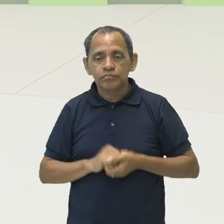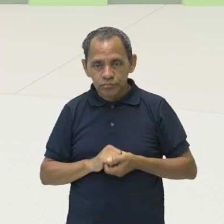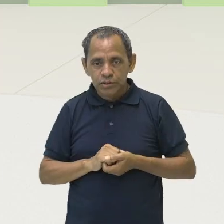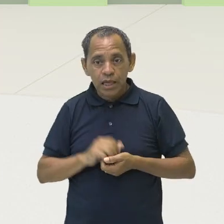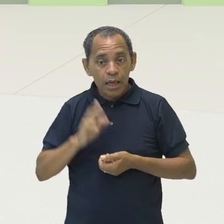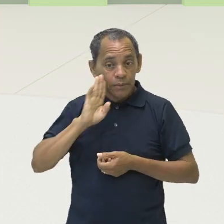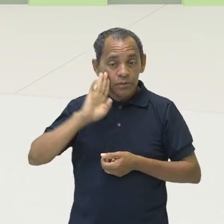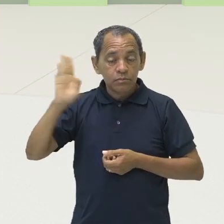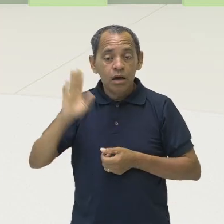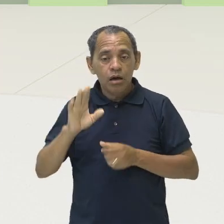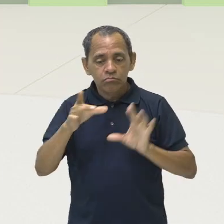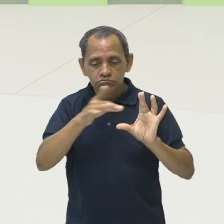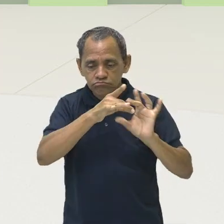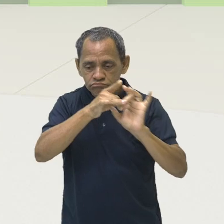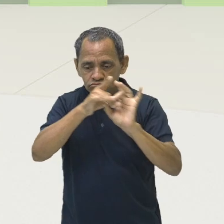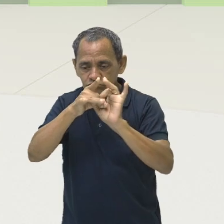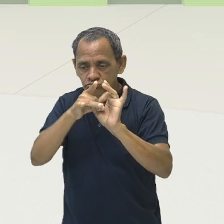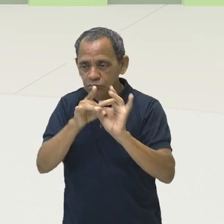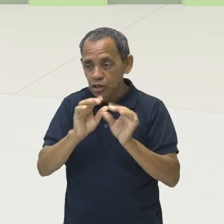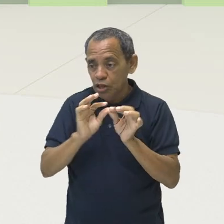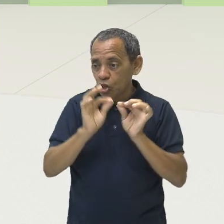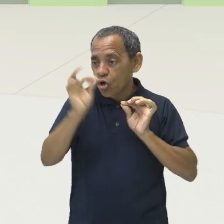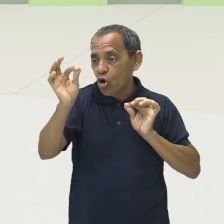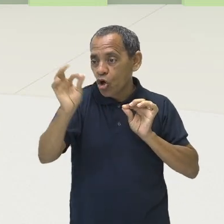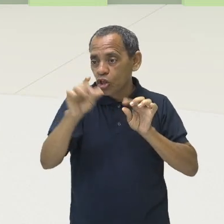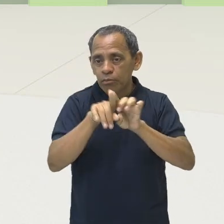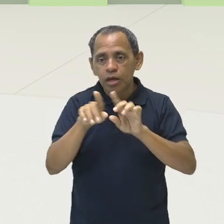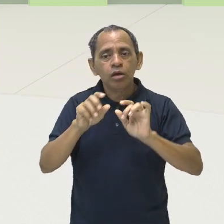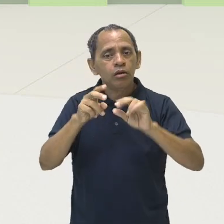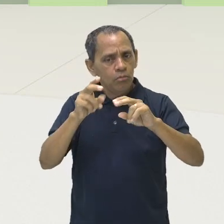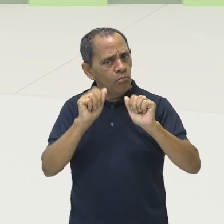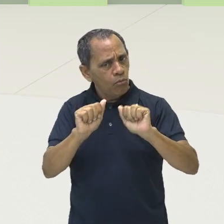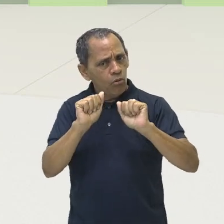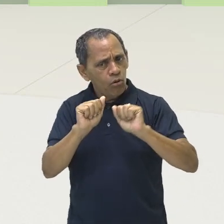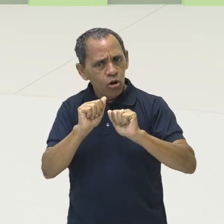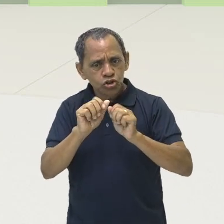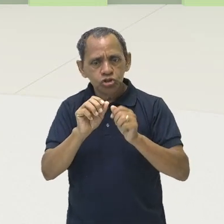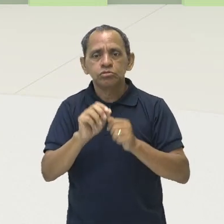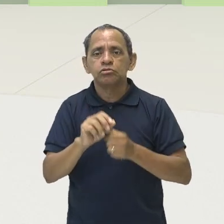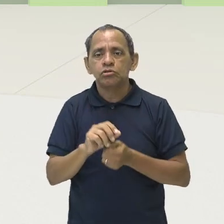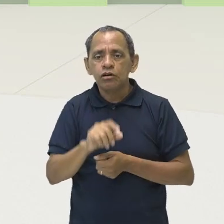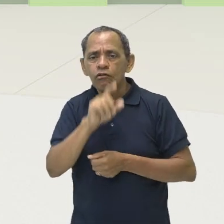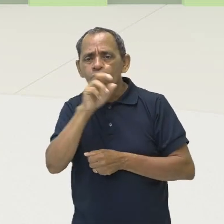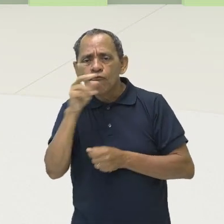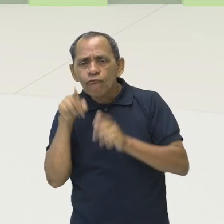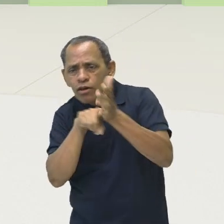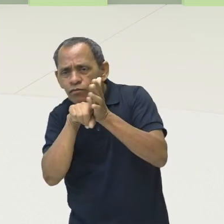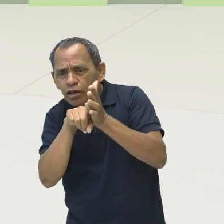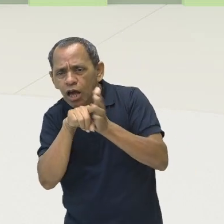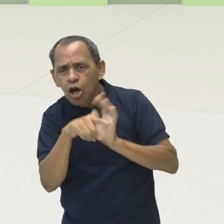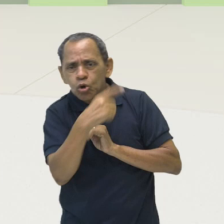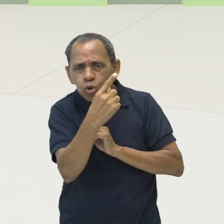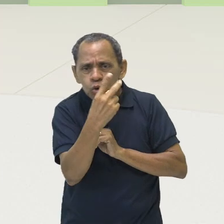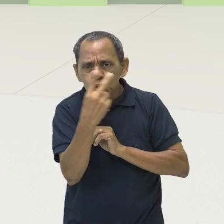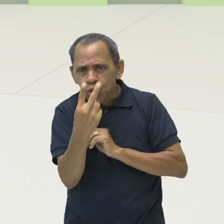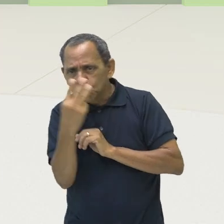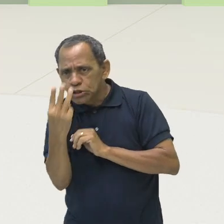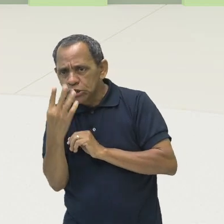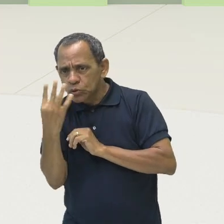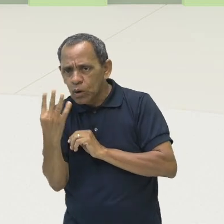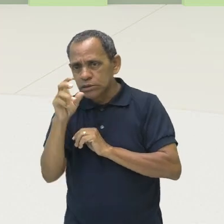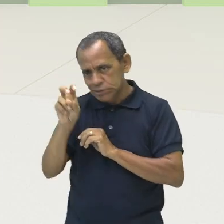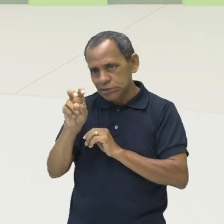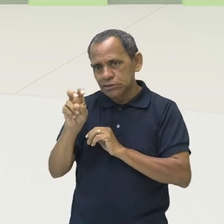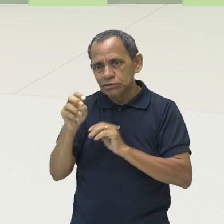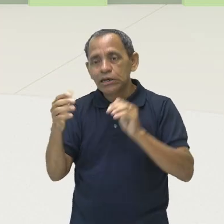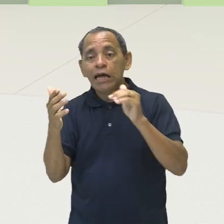olhar uma cadeia e a gente vai contar, fazer uma contagem mesmo numa sequência. 1, 2, 3, 4, 5,